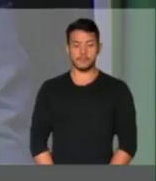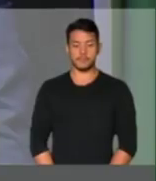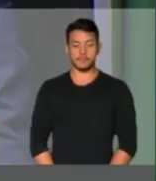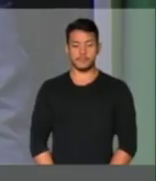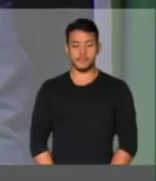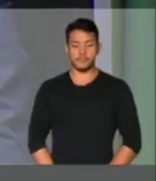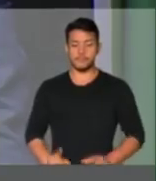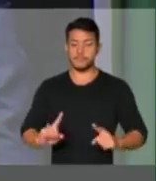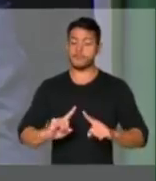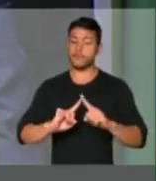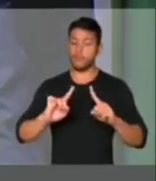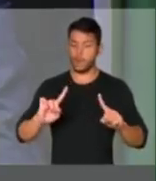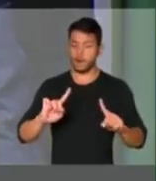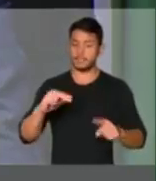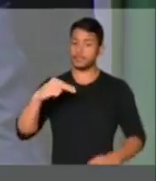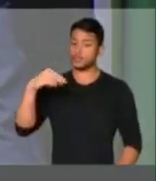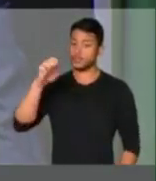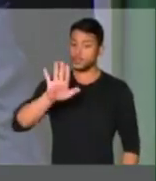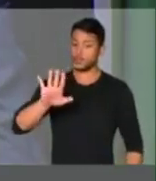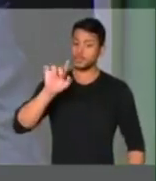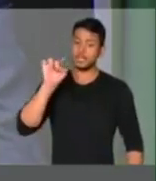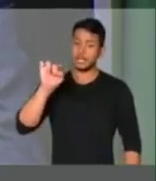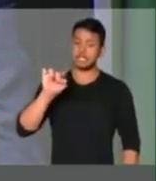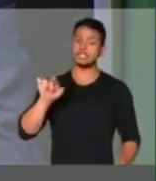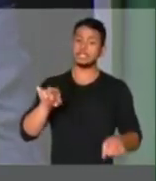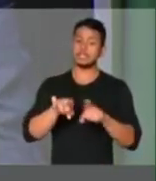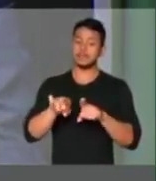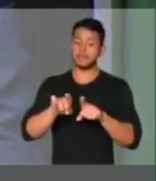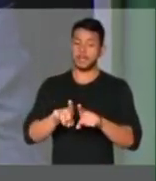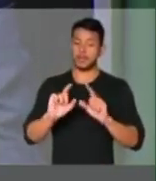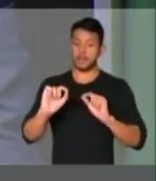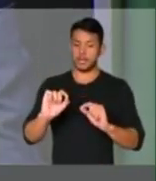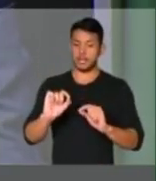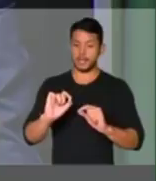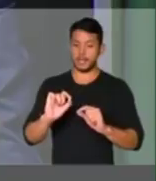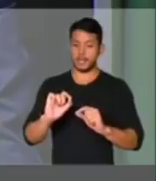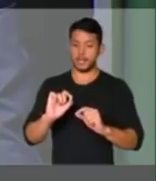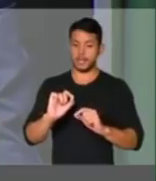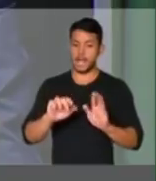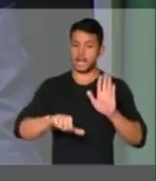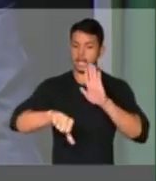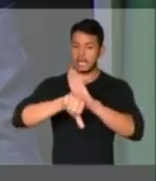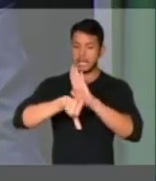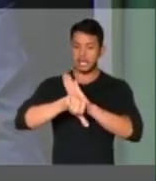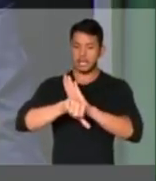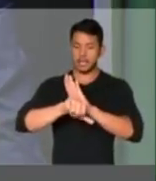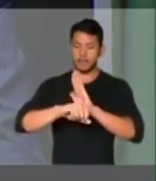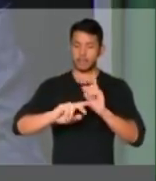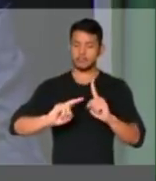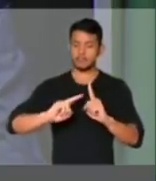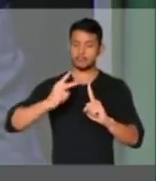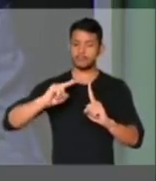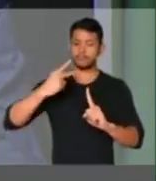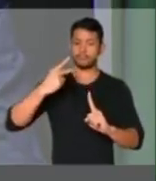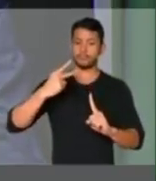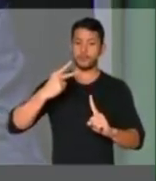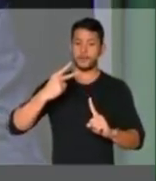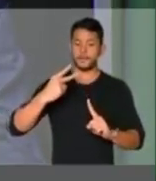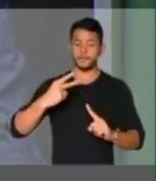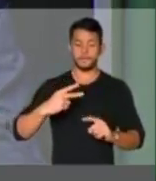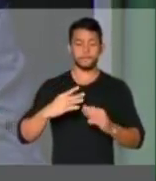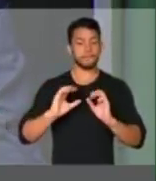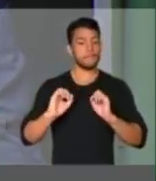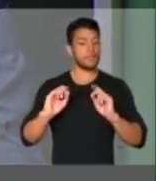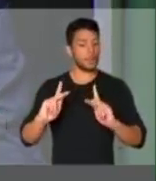tempo, foi a região em que o número de crimes mais aumentou. Ou seja, apesar do aumento